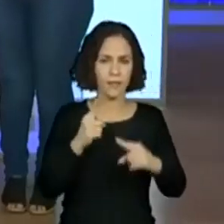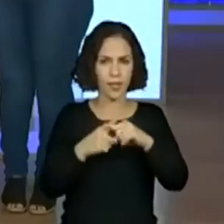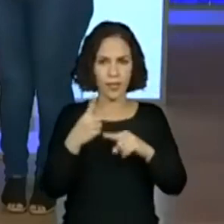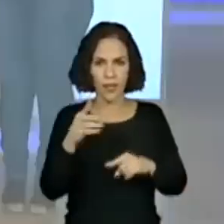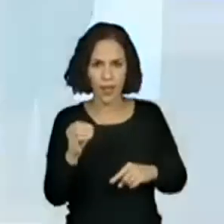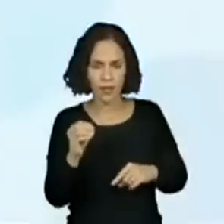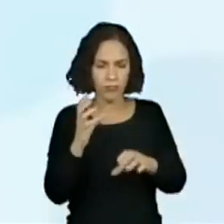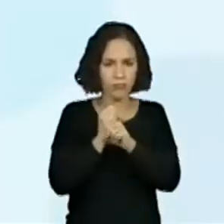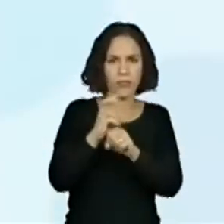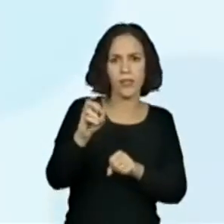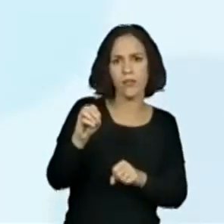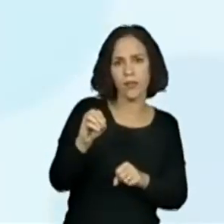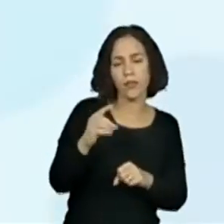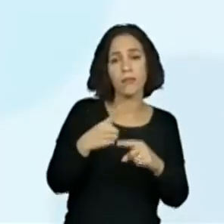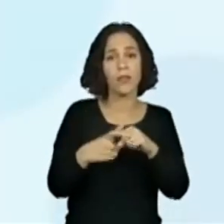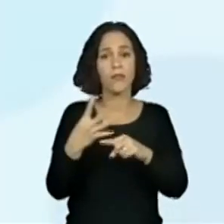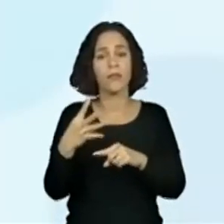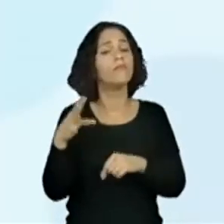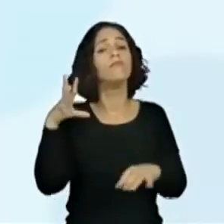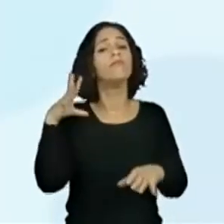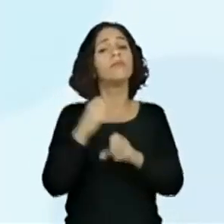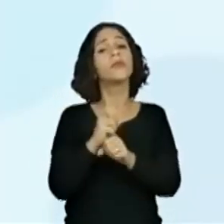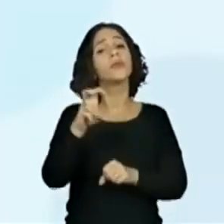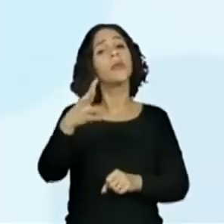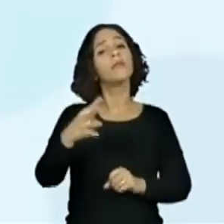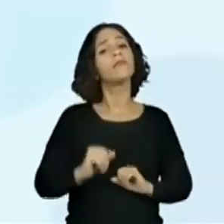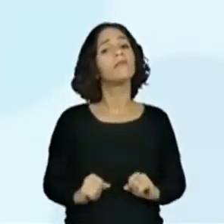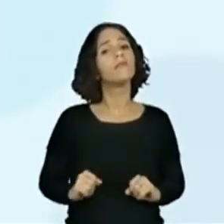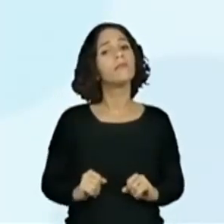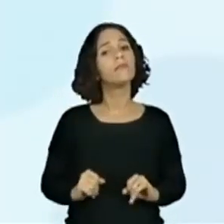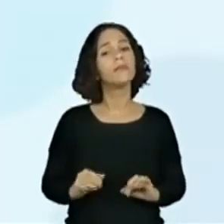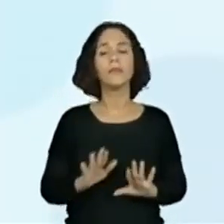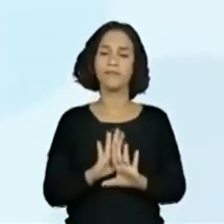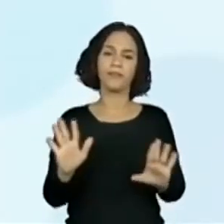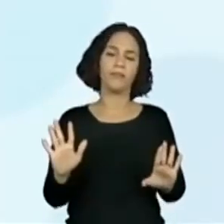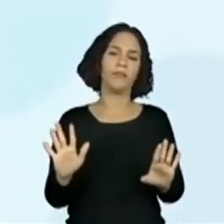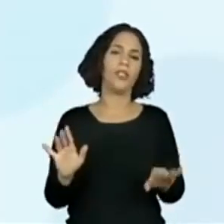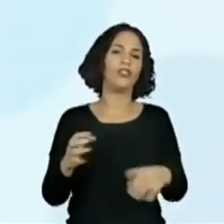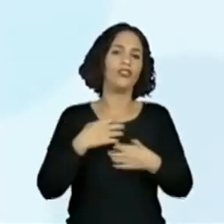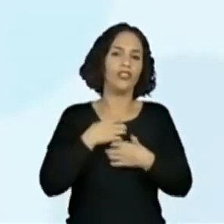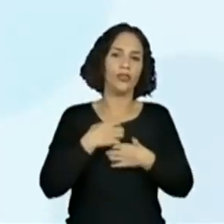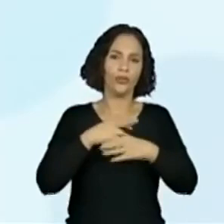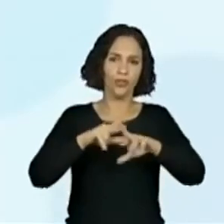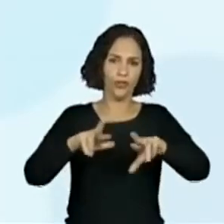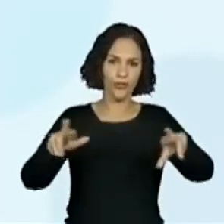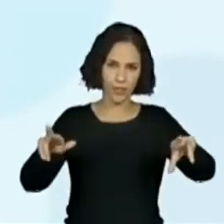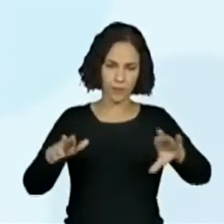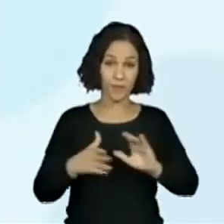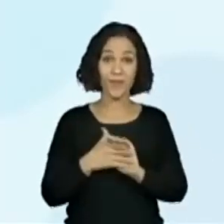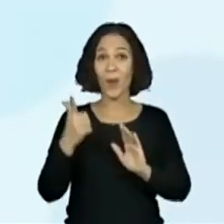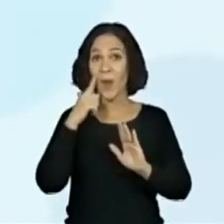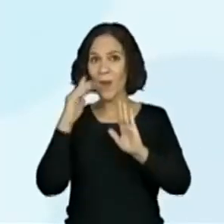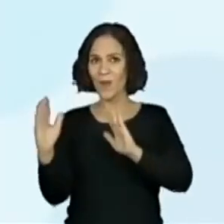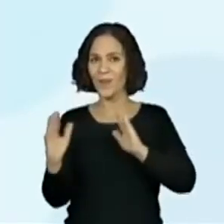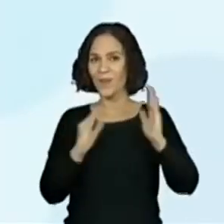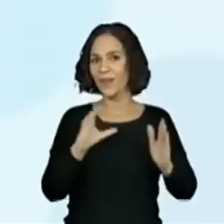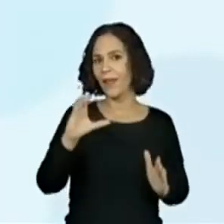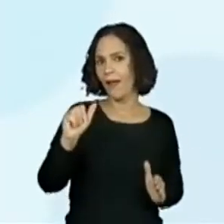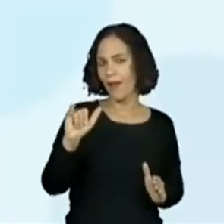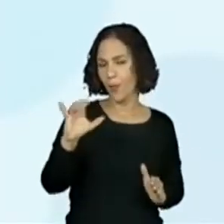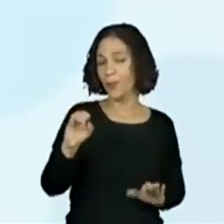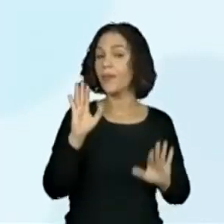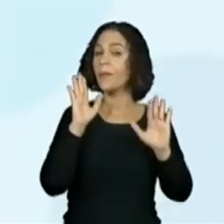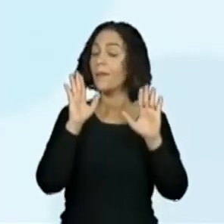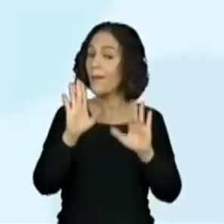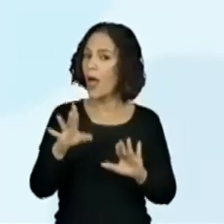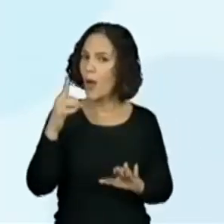10, 50, mais 4. Rápido. Então, são estratégias diferentes, tá bom? Então, vamos para o Caio. A gente precisa descobrir. Só que o